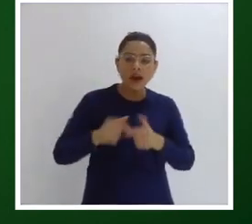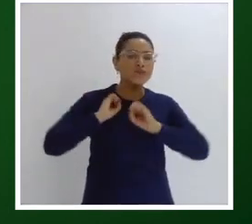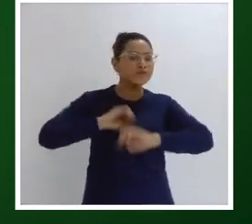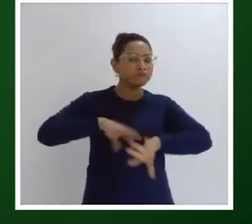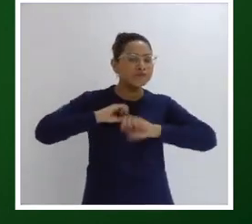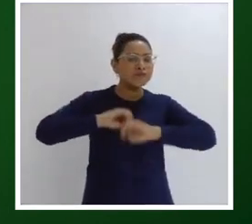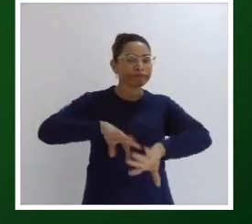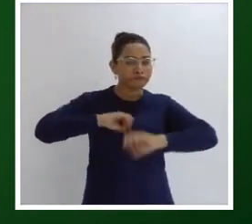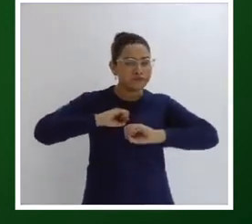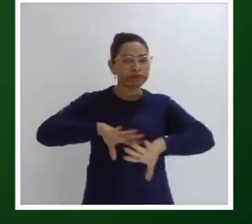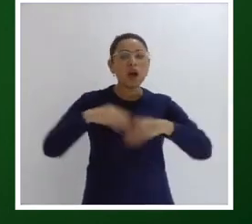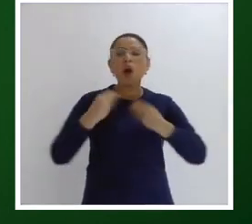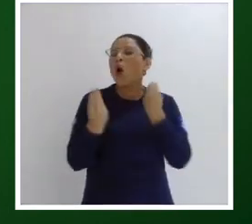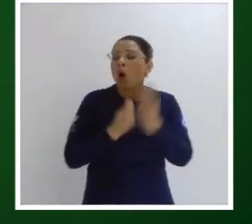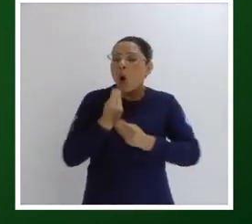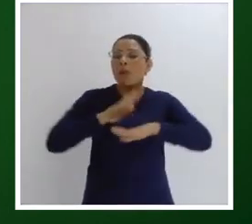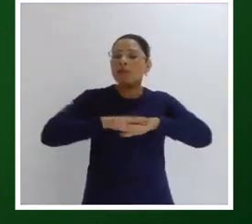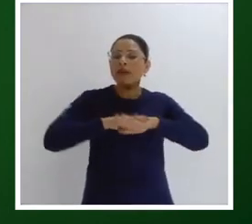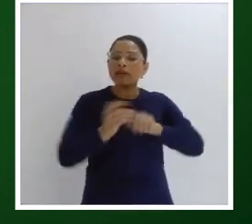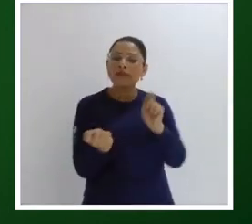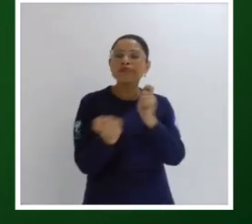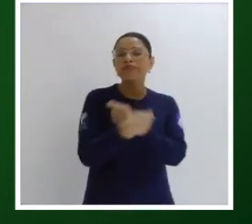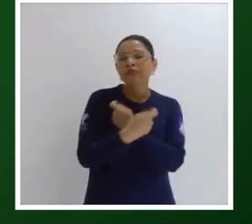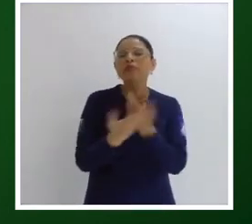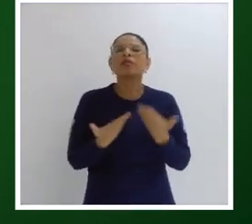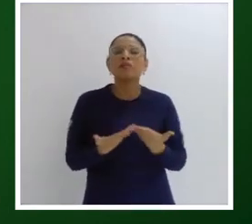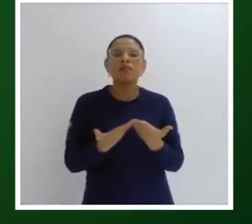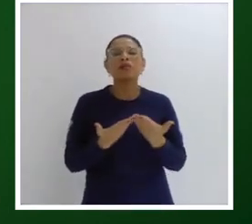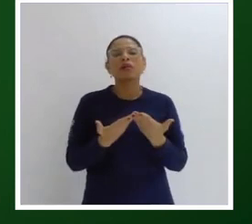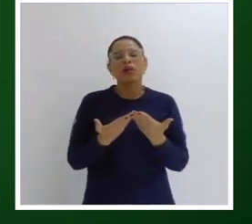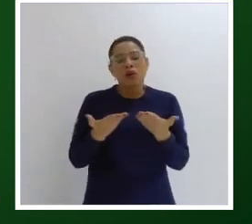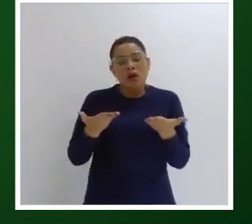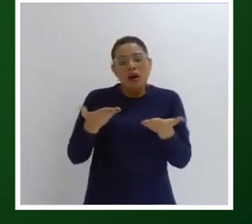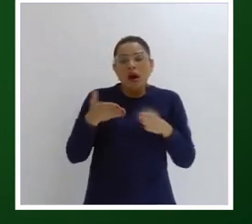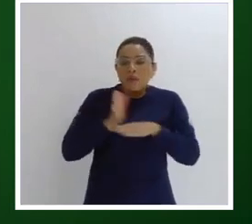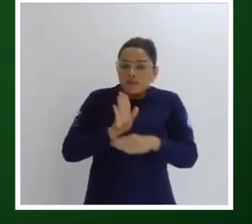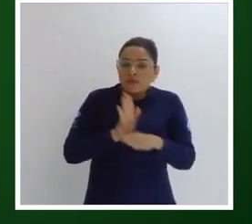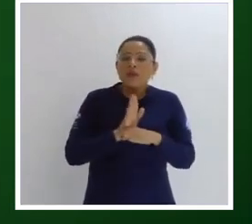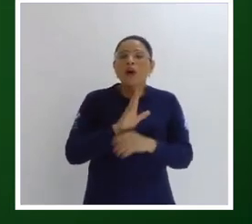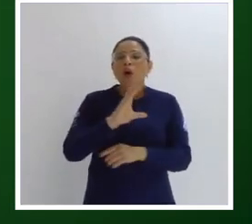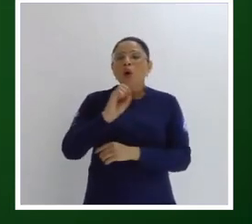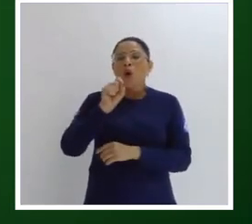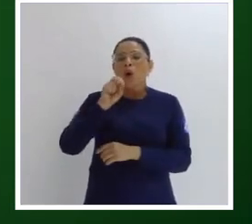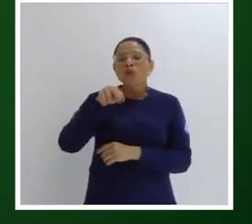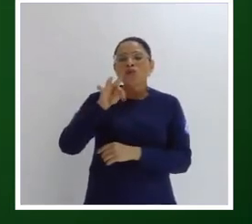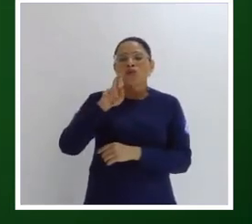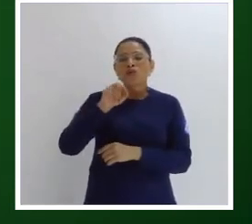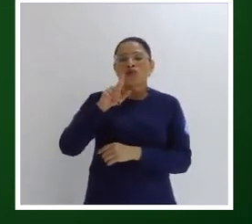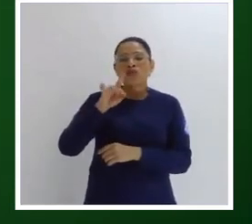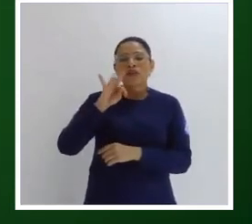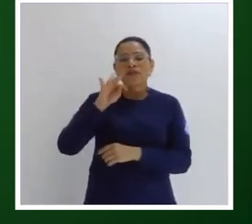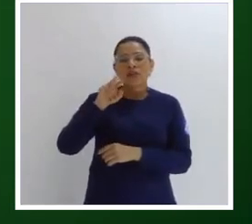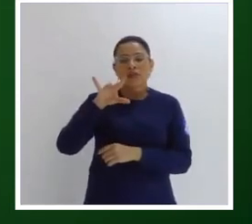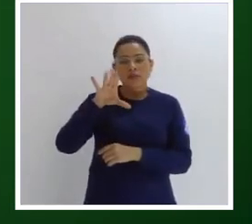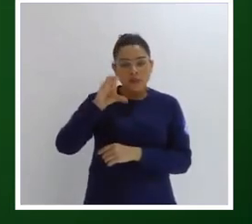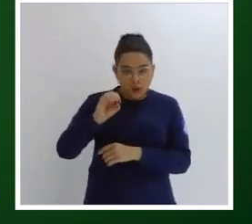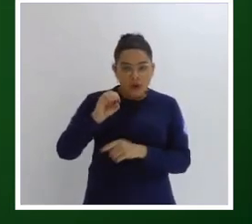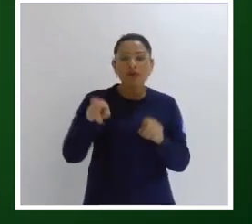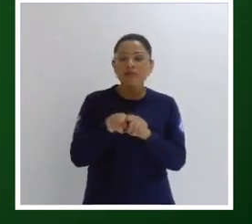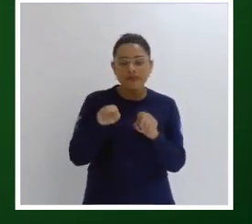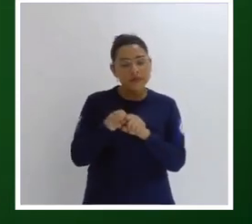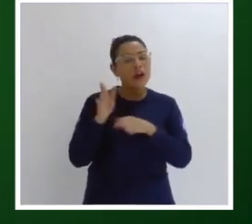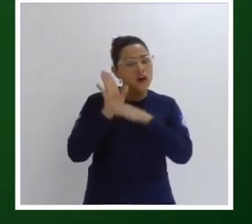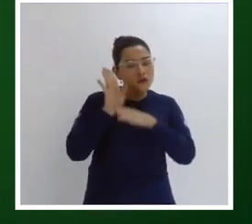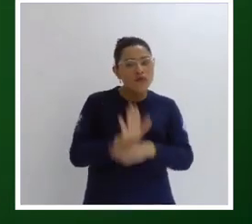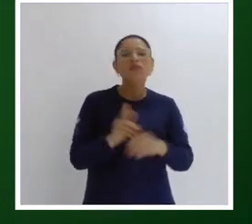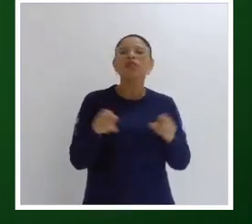é que a gente faz essa adequação com o construtivismo que ajuda bastante nesta questão